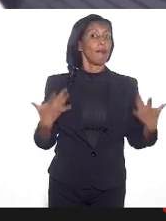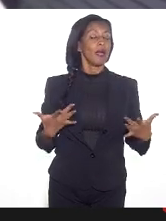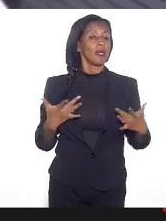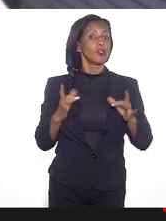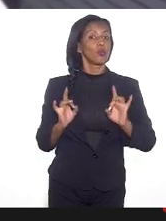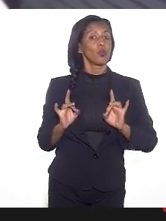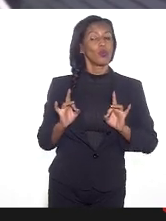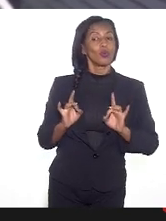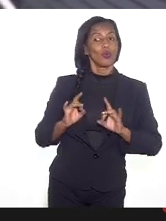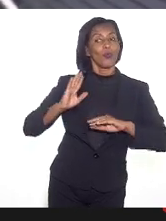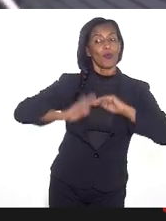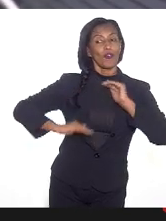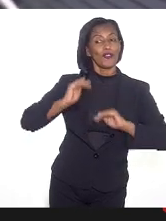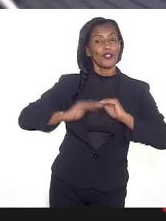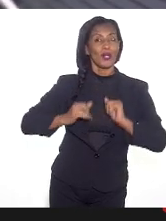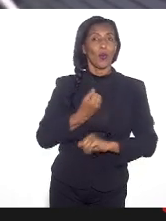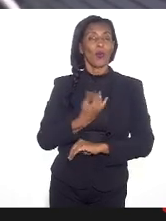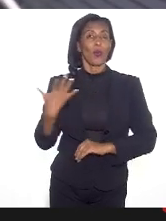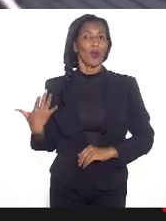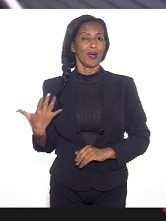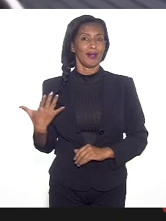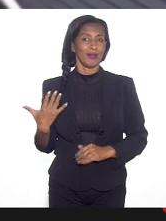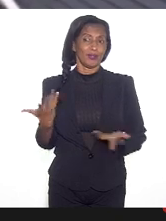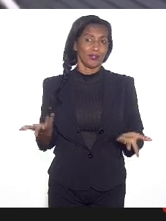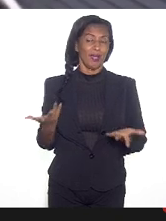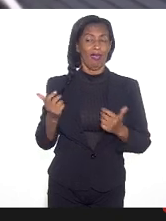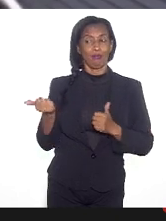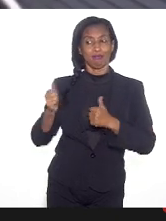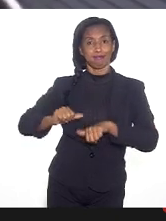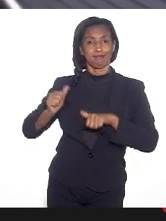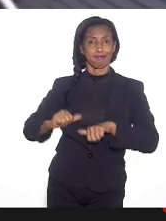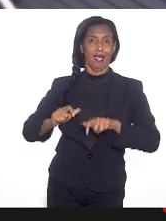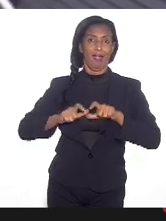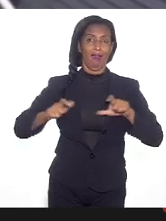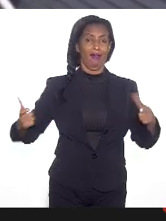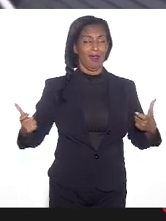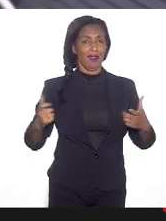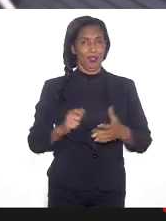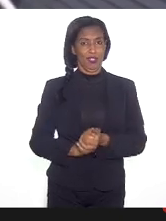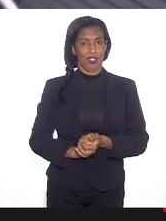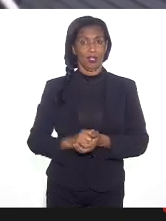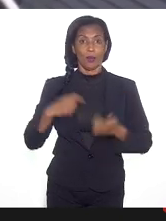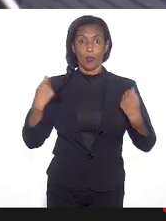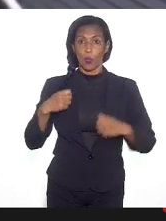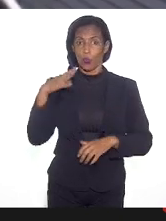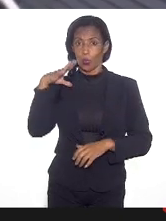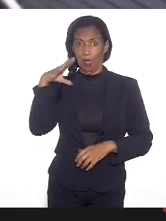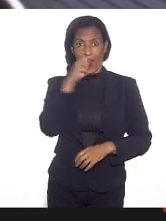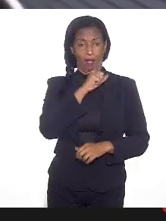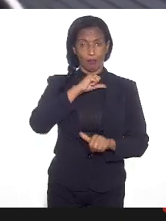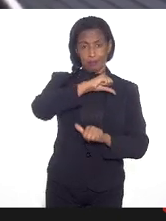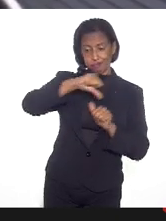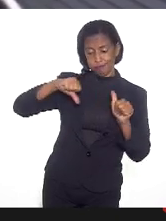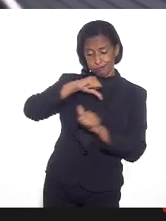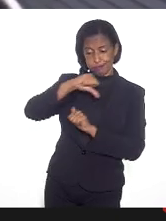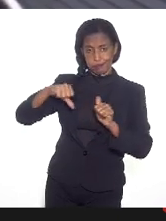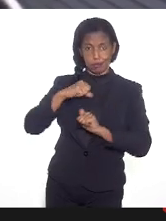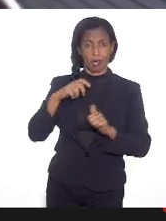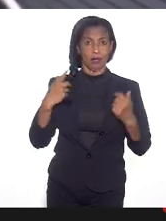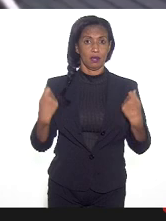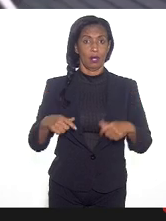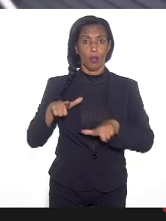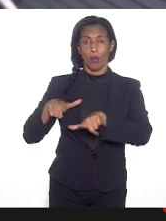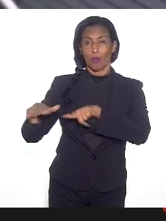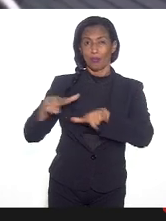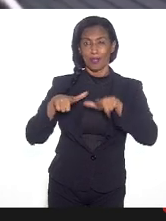com quantas pessoas? Então, isso é de um dinamismo muito grande, isso muda muito rapidamente. Então, é um